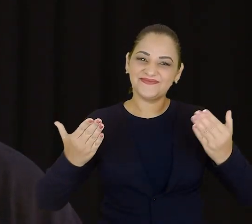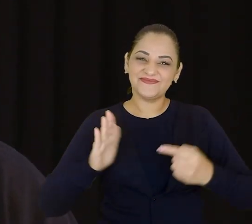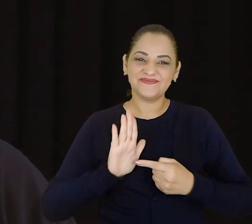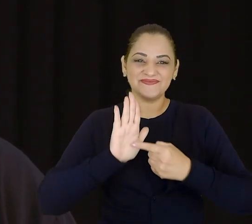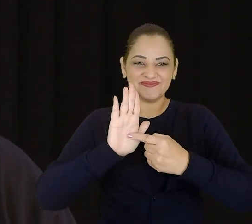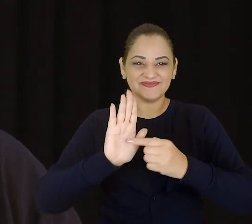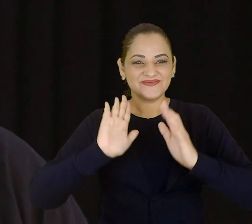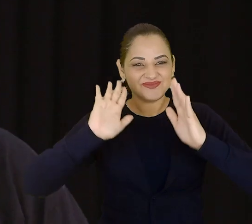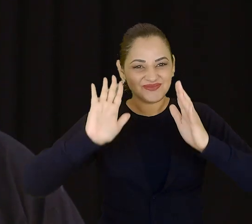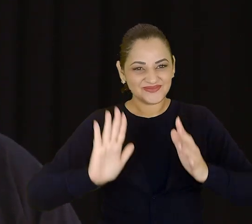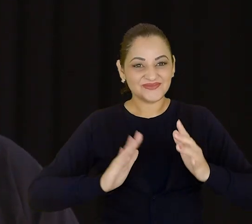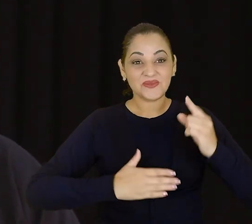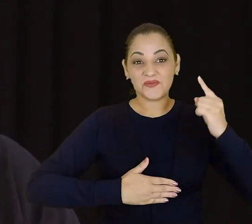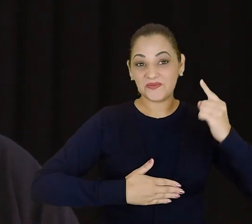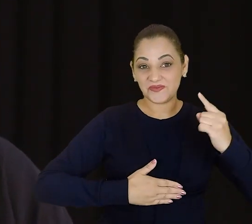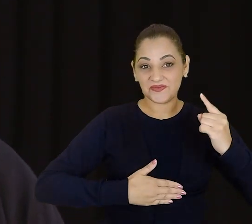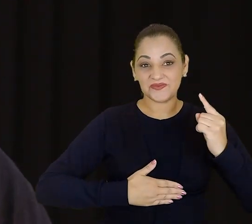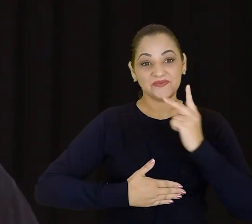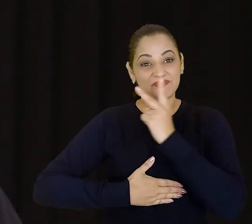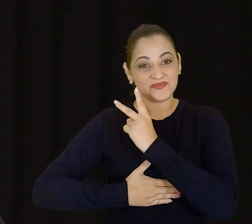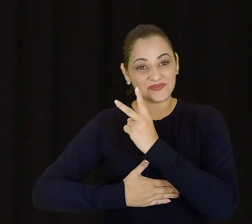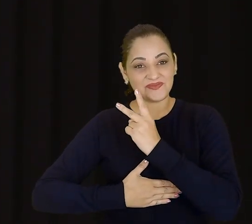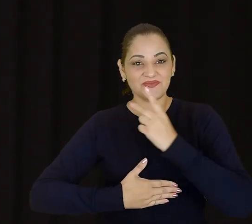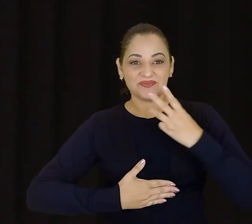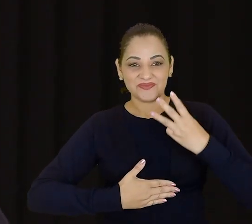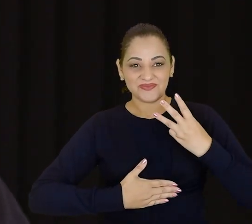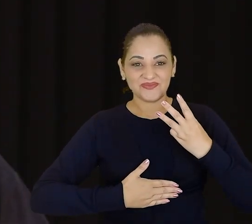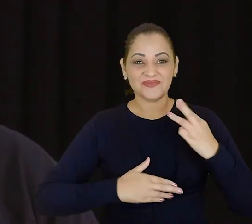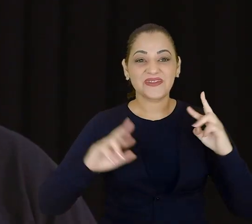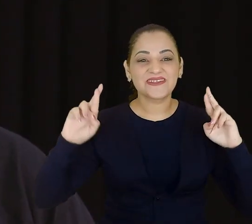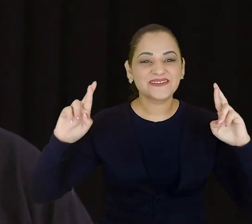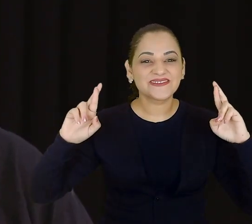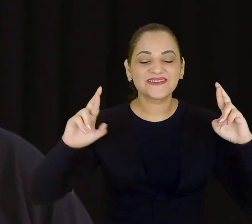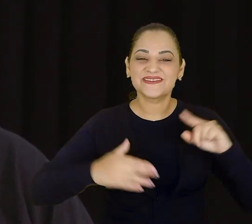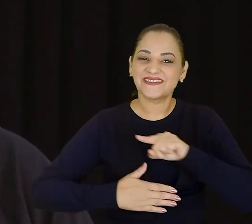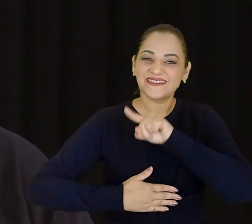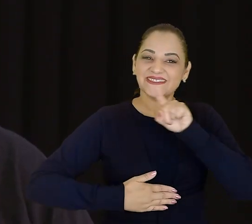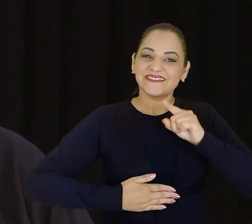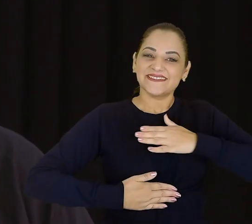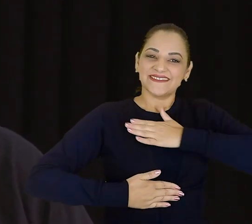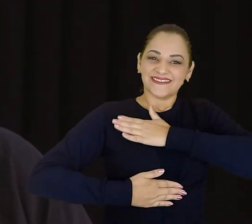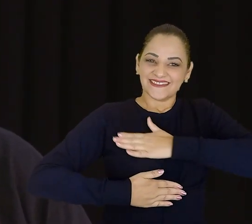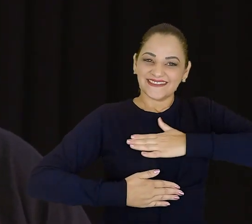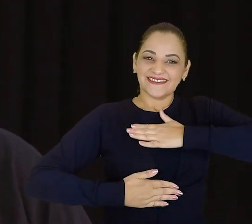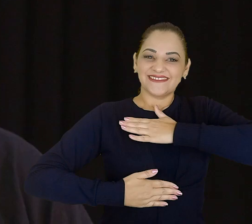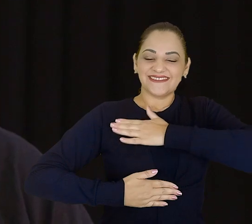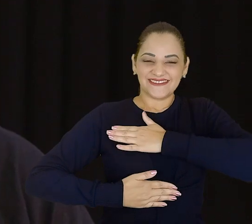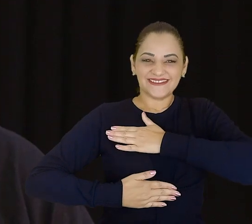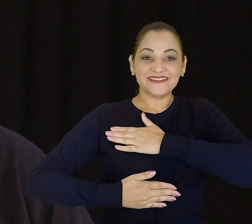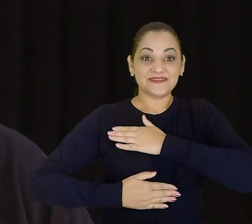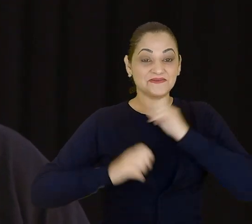Pessoal, então esse foi o surdo, surdo de primeira, segunda e terceira. Espero que tenham gostado